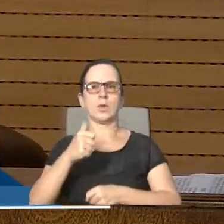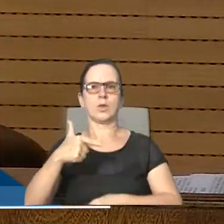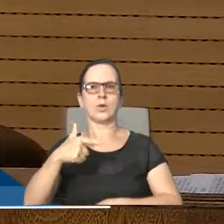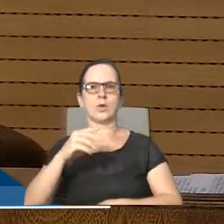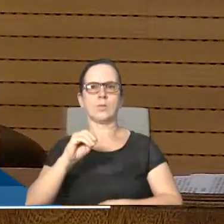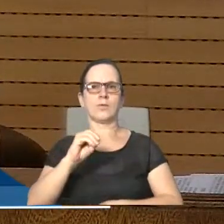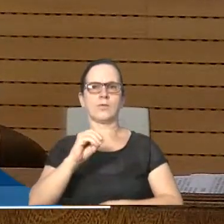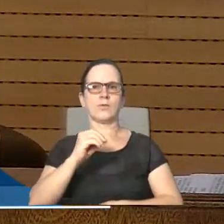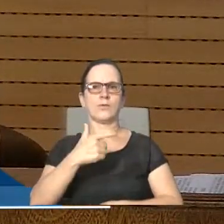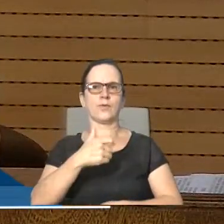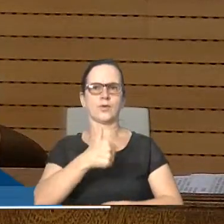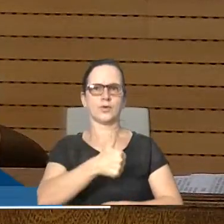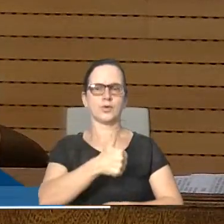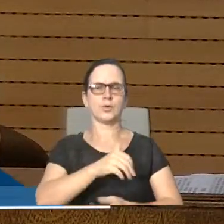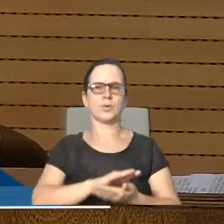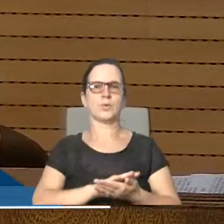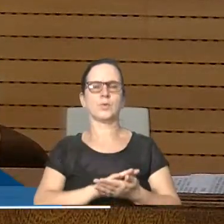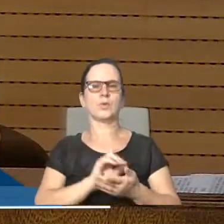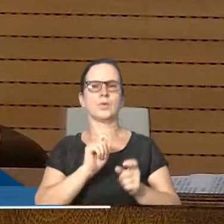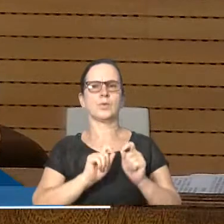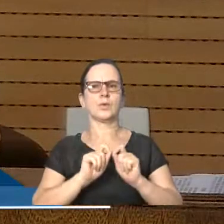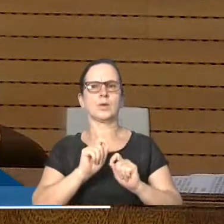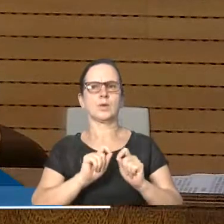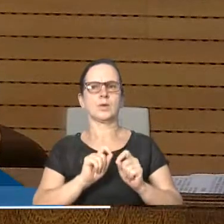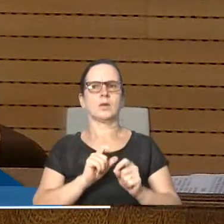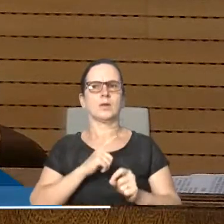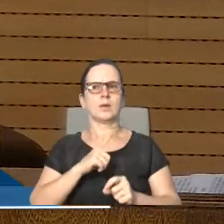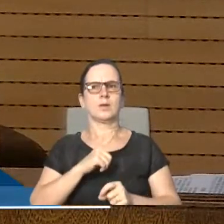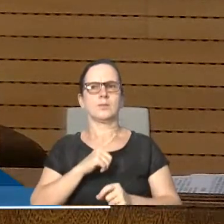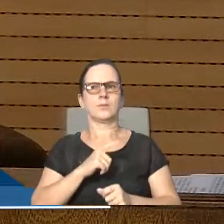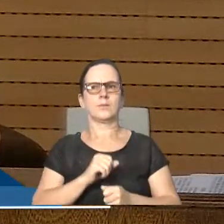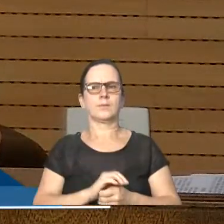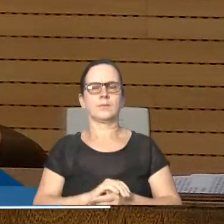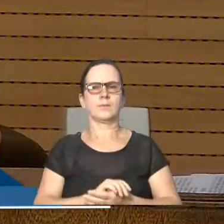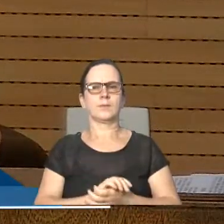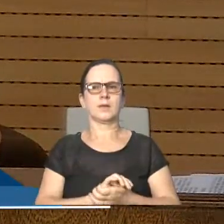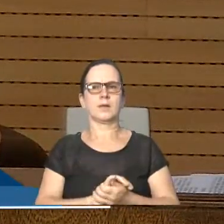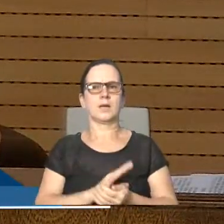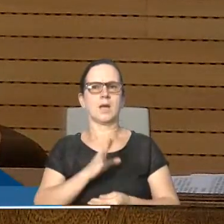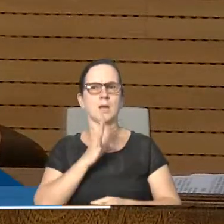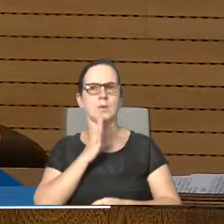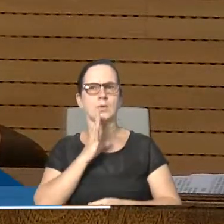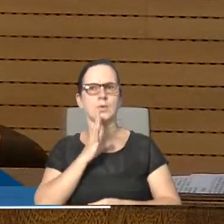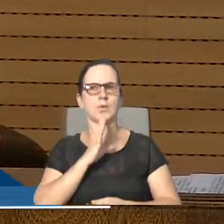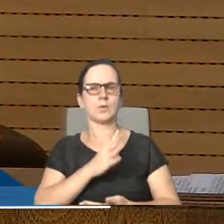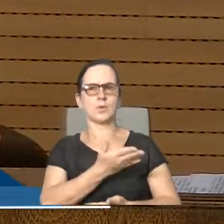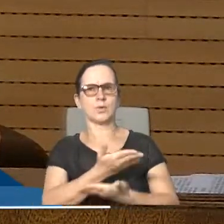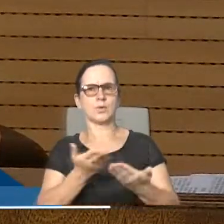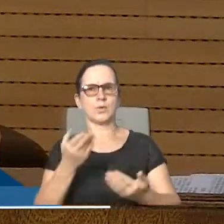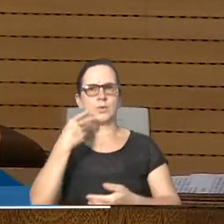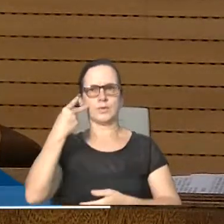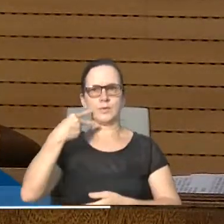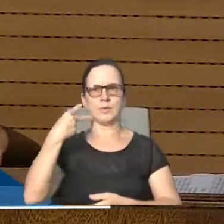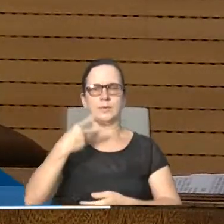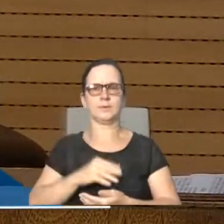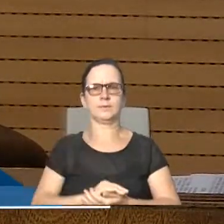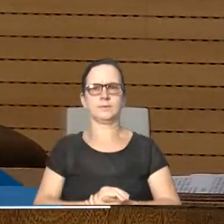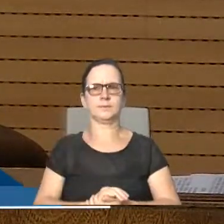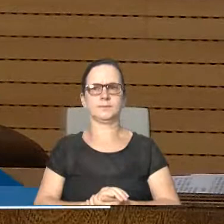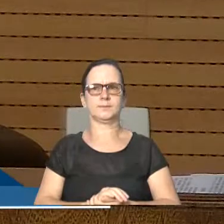70/2021, com base nas quais ora submetemos a elevada apreciação dos senhores membros da Câmara